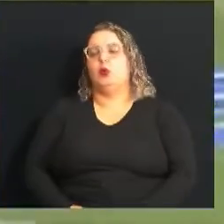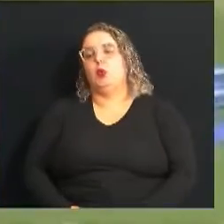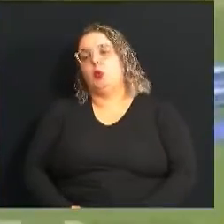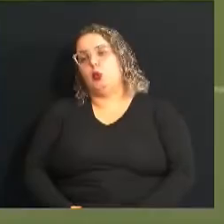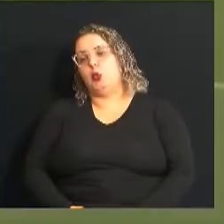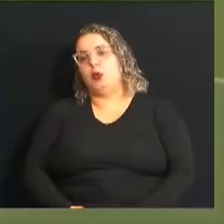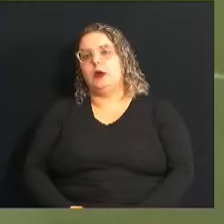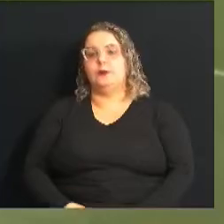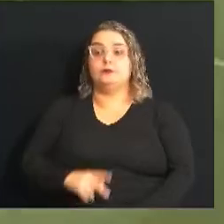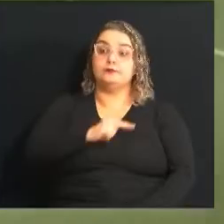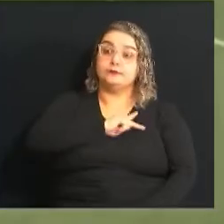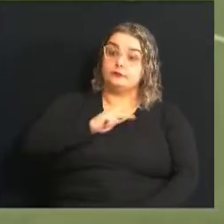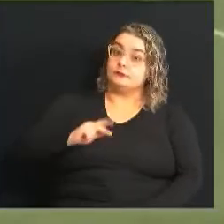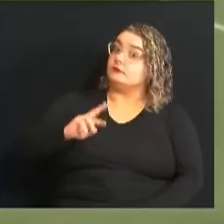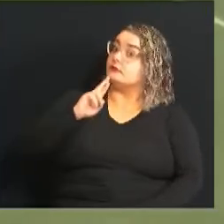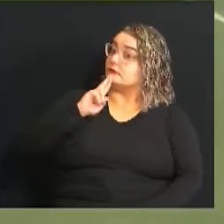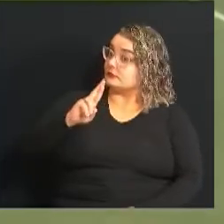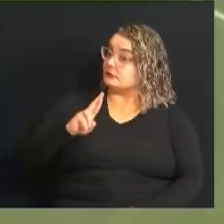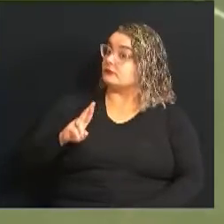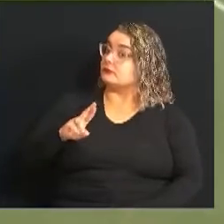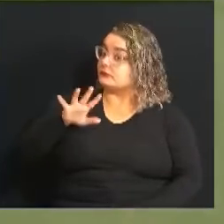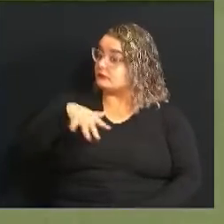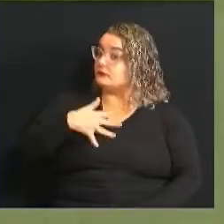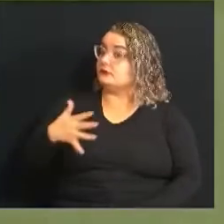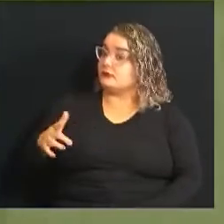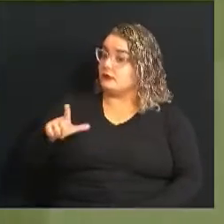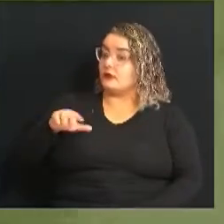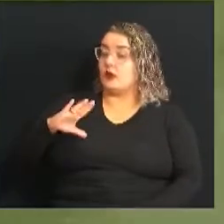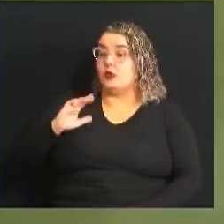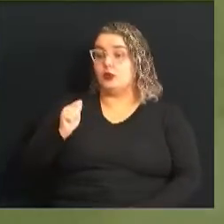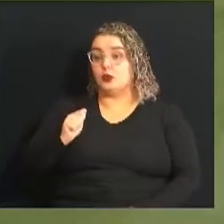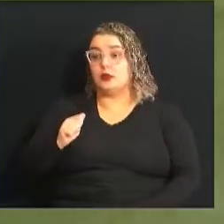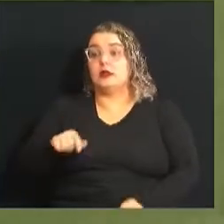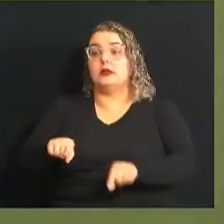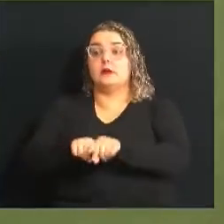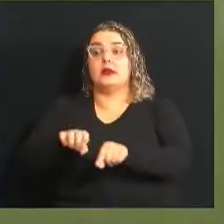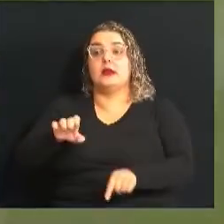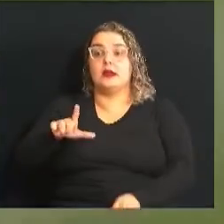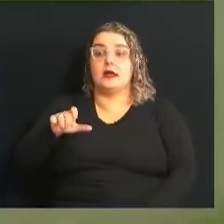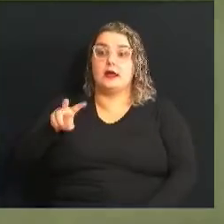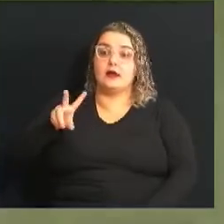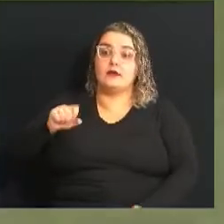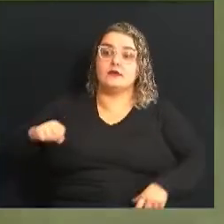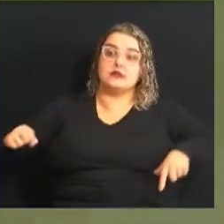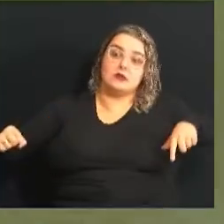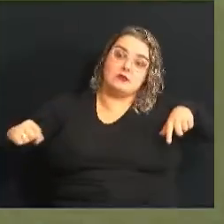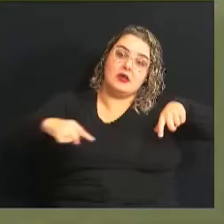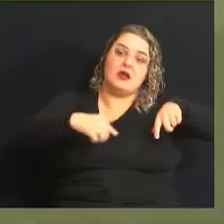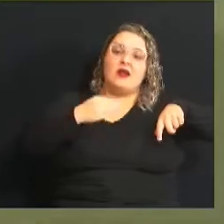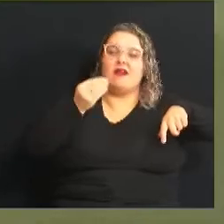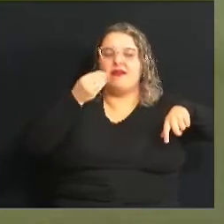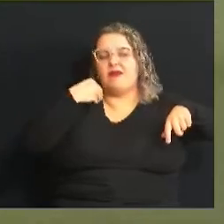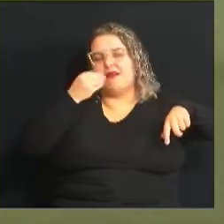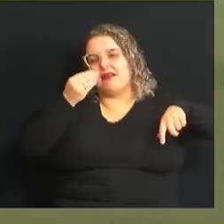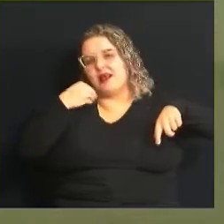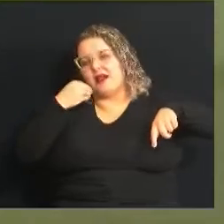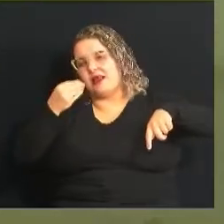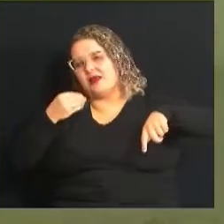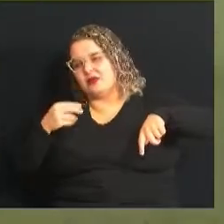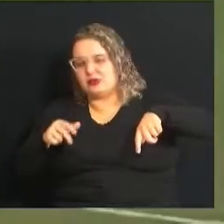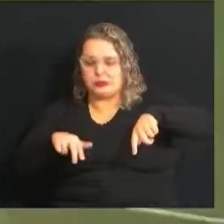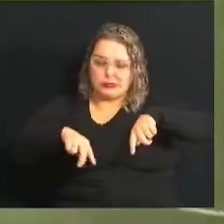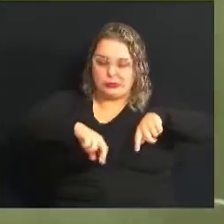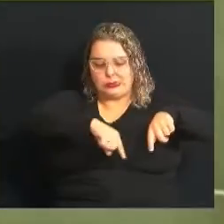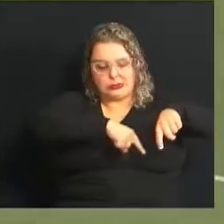Ponte respondeu na tabelinha de Luca e Elvis, e o meia da Macaca chutou fraco, todo torto para